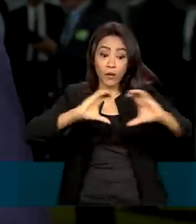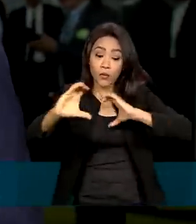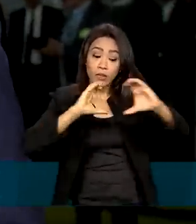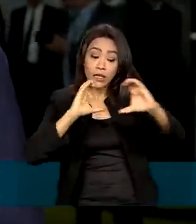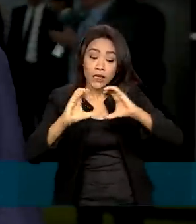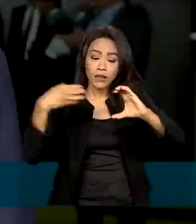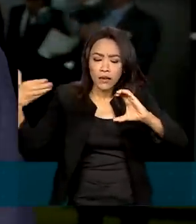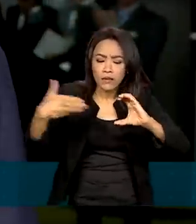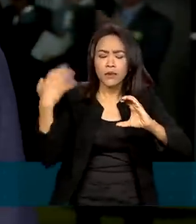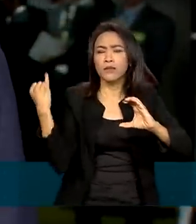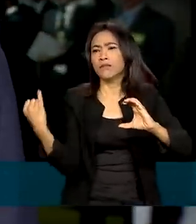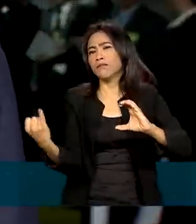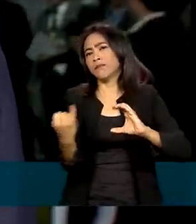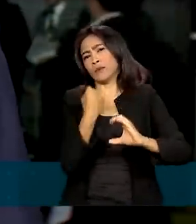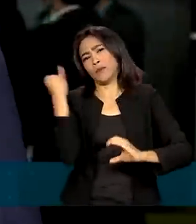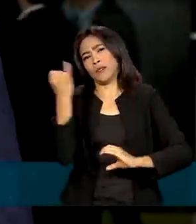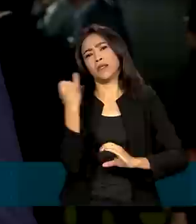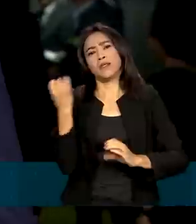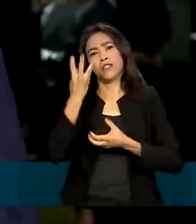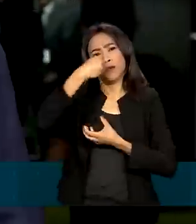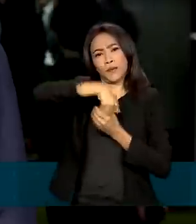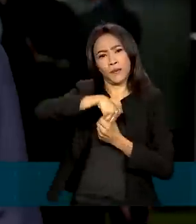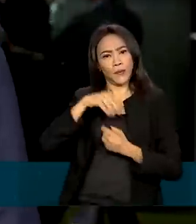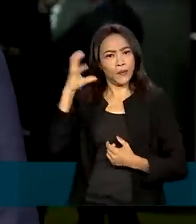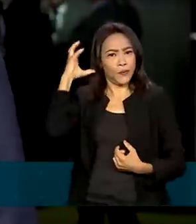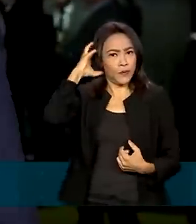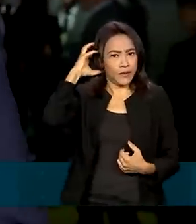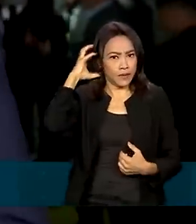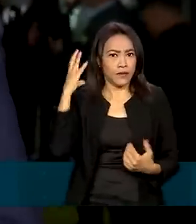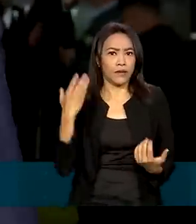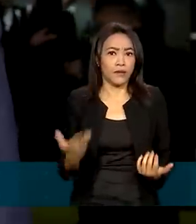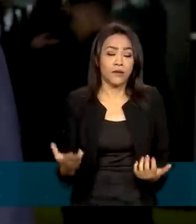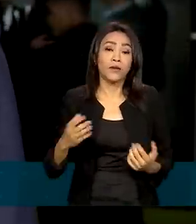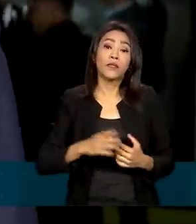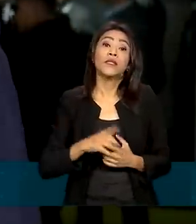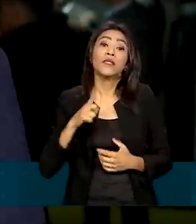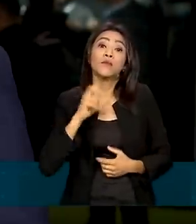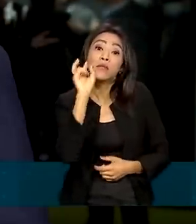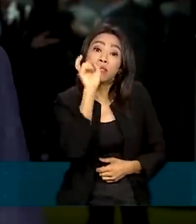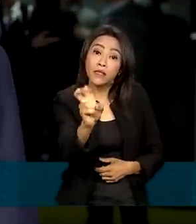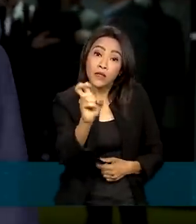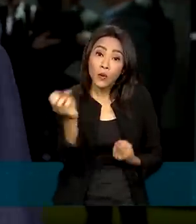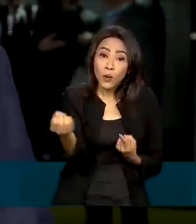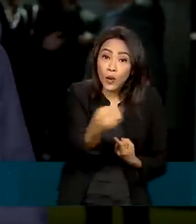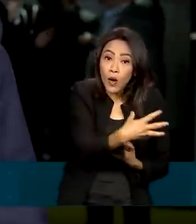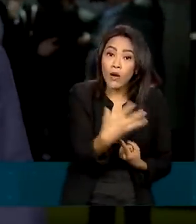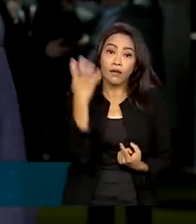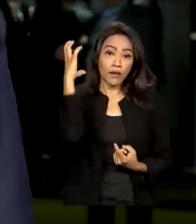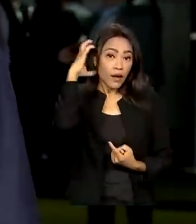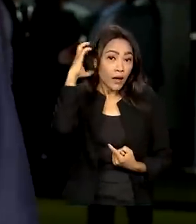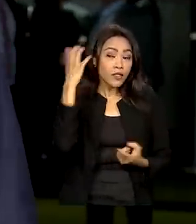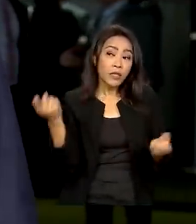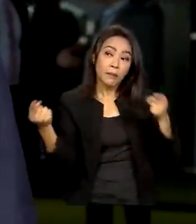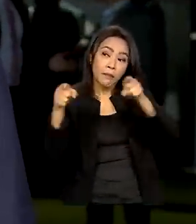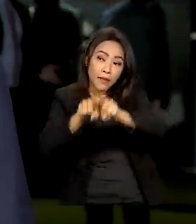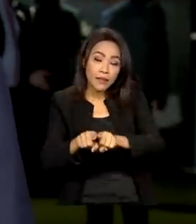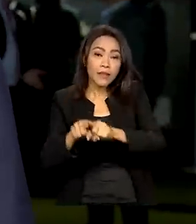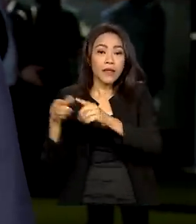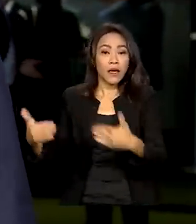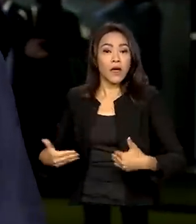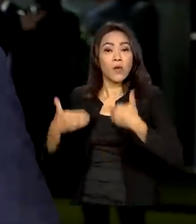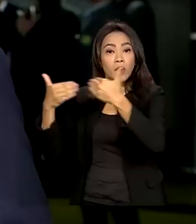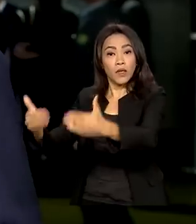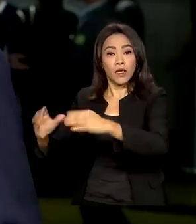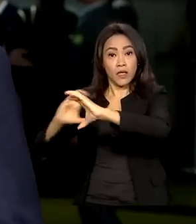na plataforma rádio. Então a gente tem 5 novas rádios em banda estendida, numa parceria com o Ministério das